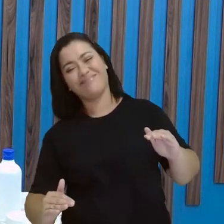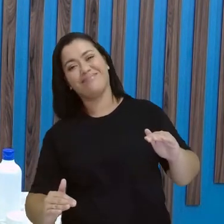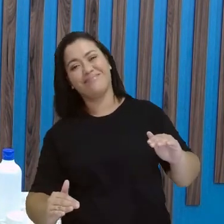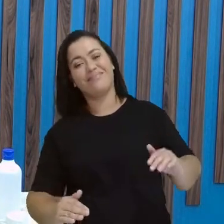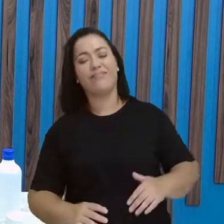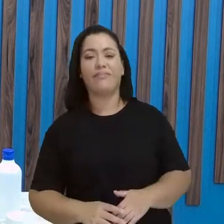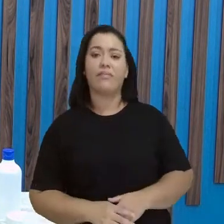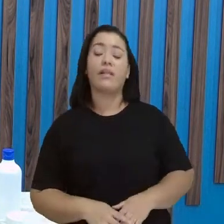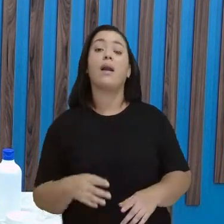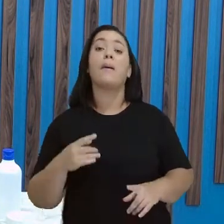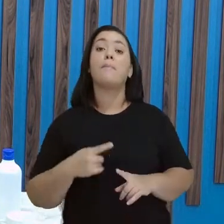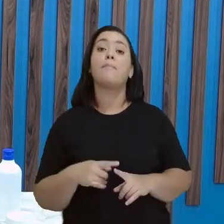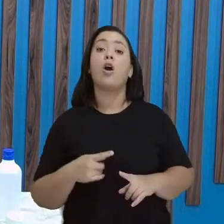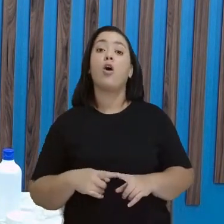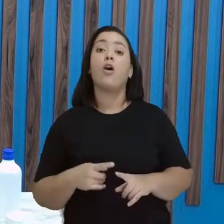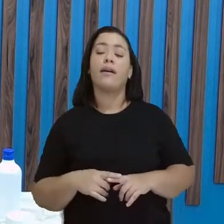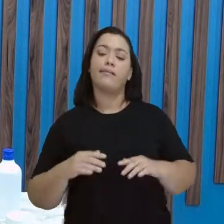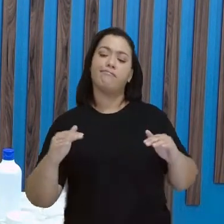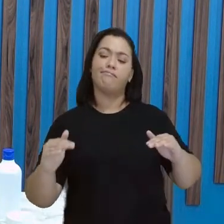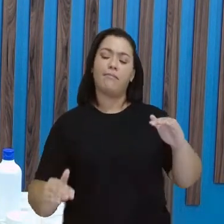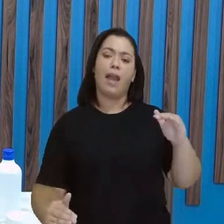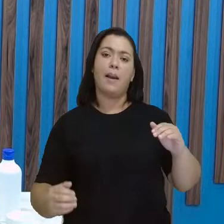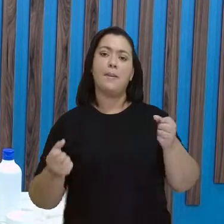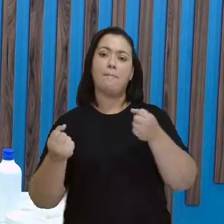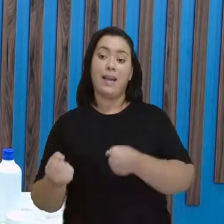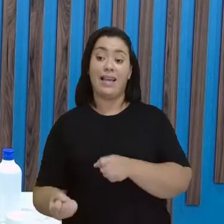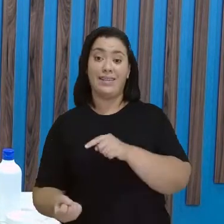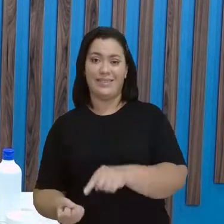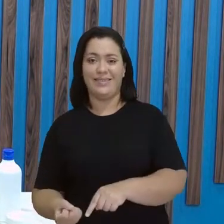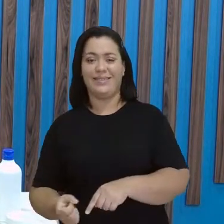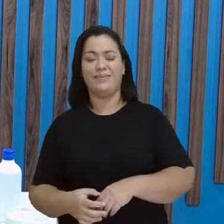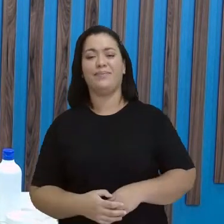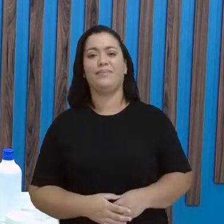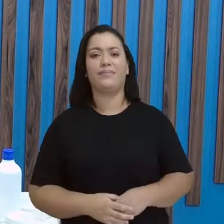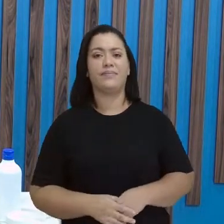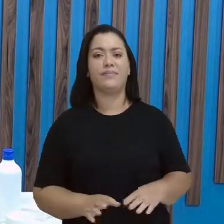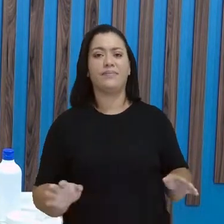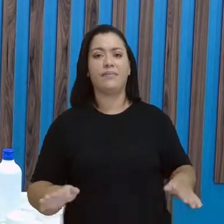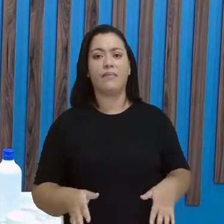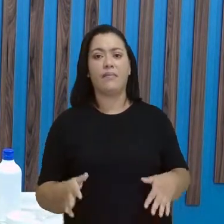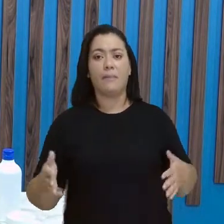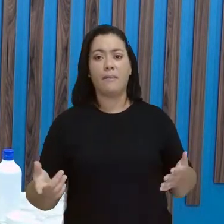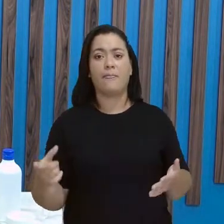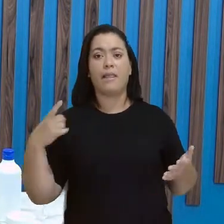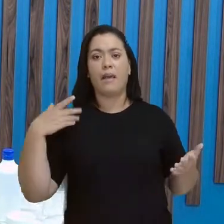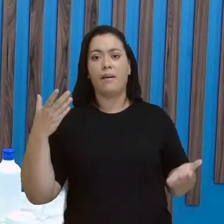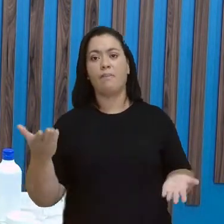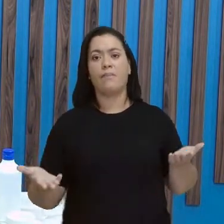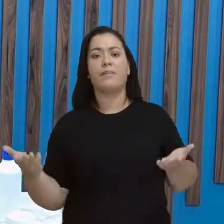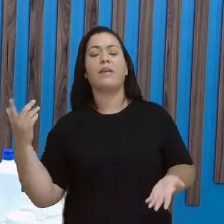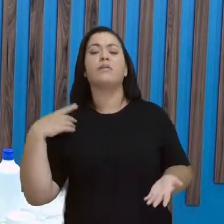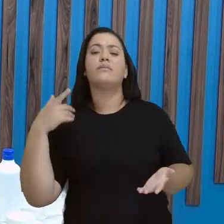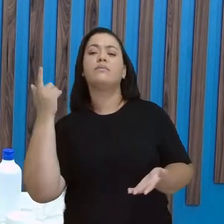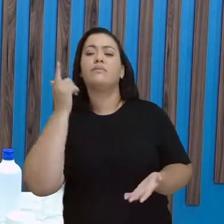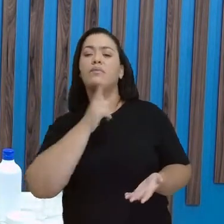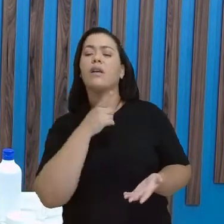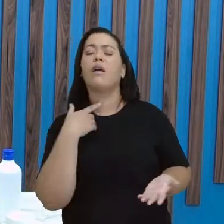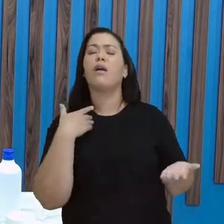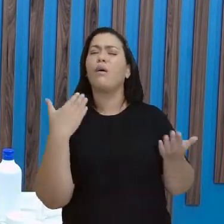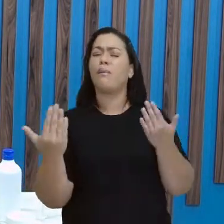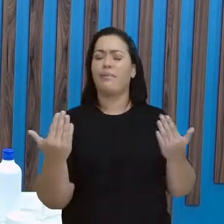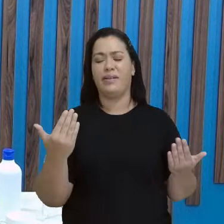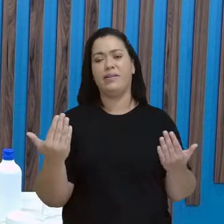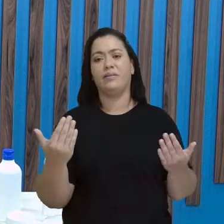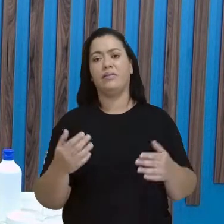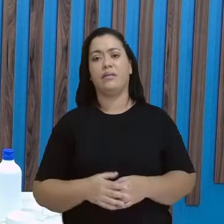pendeu. Porque esse lado vai ficar mais pesado. Então, através da balança, a gente consegue fazer essa